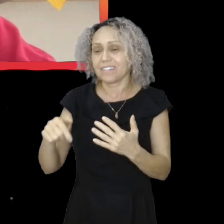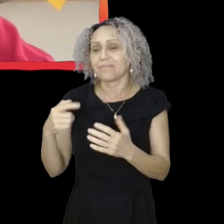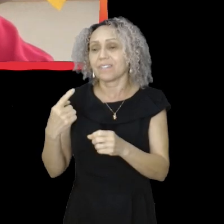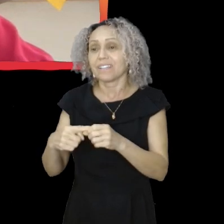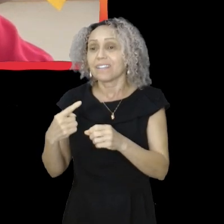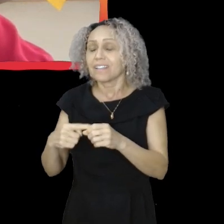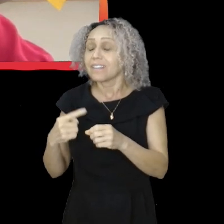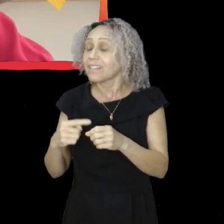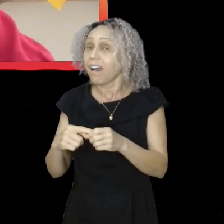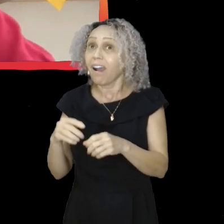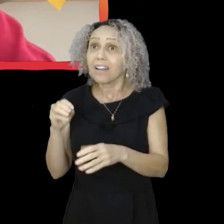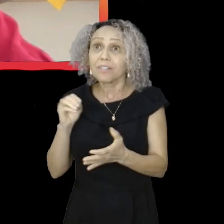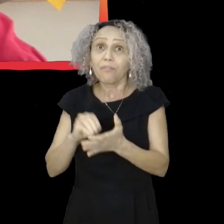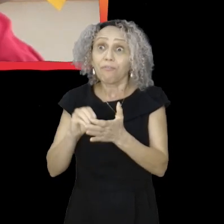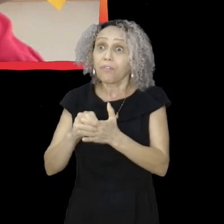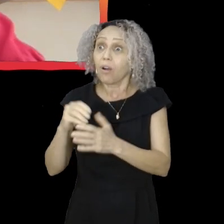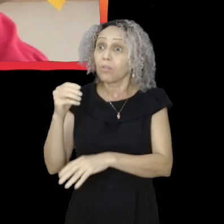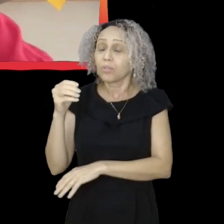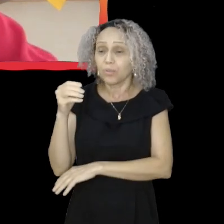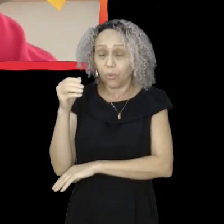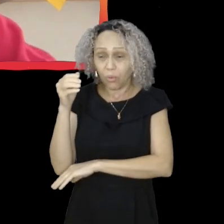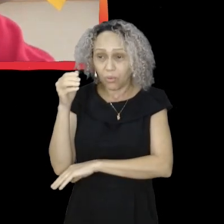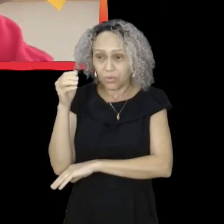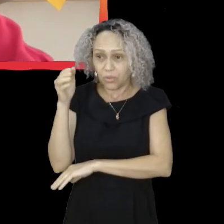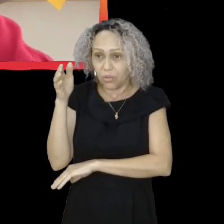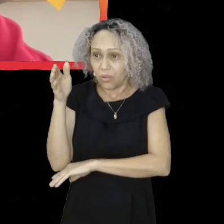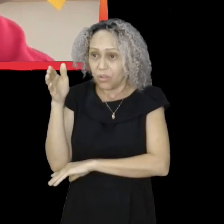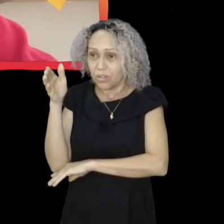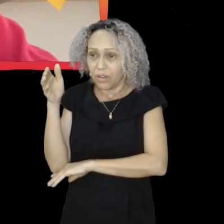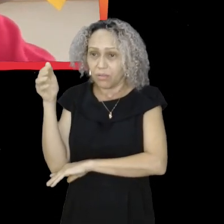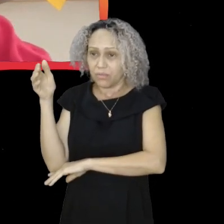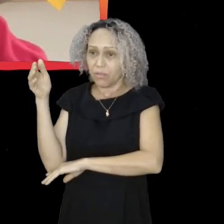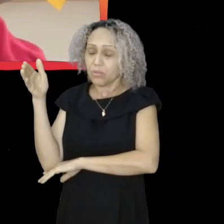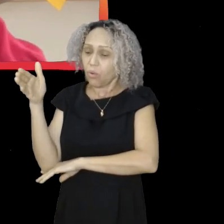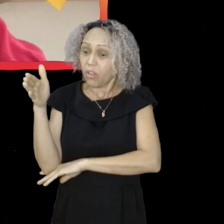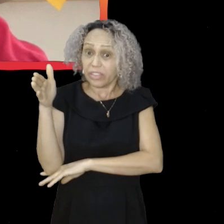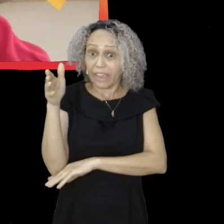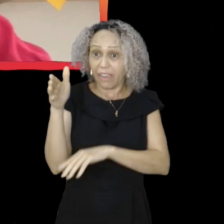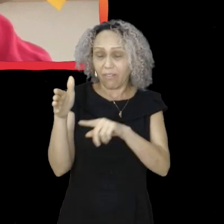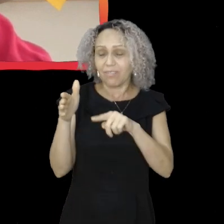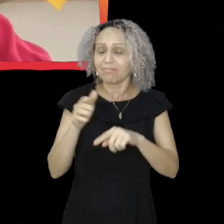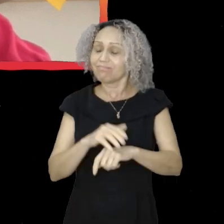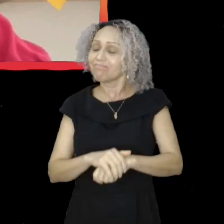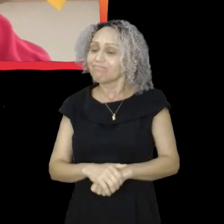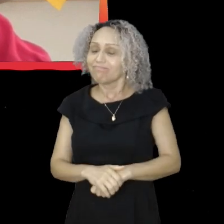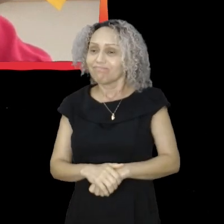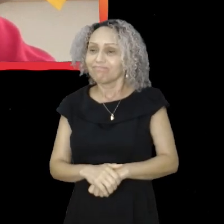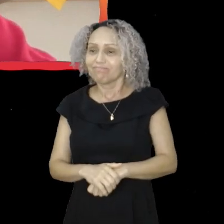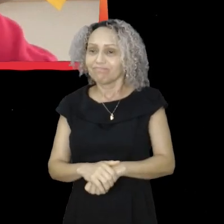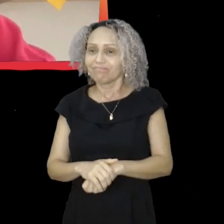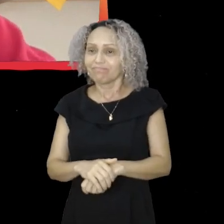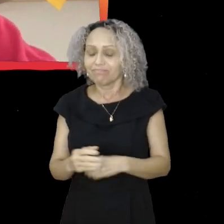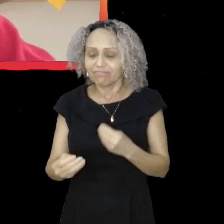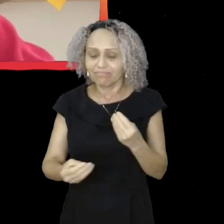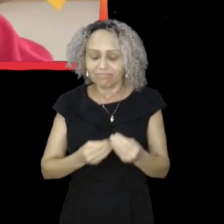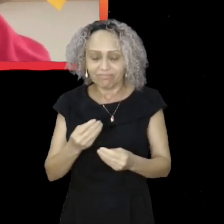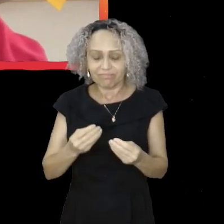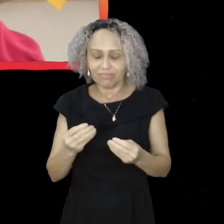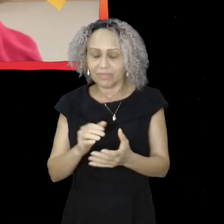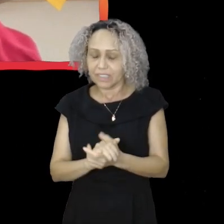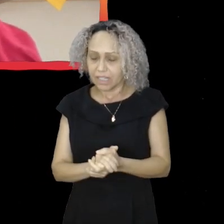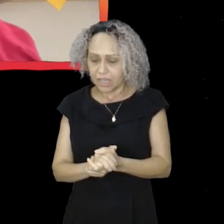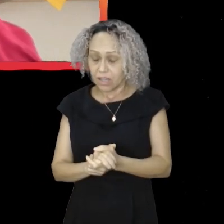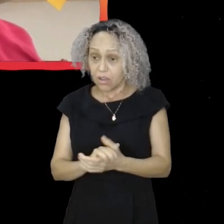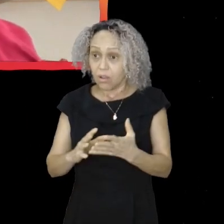pessoas participando do evento, um evento de participação social sobre a Amazônia e sobre clima. E muita gente da própria